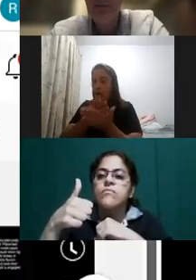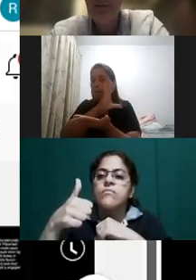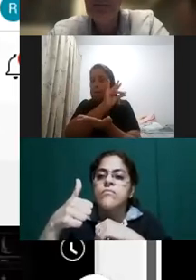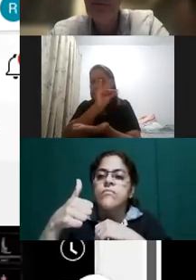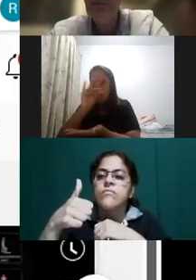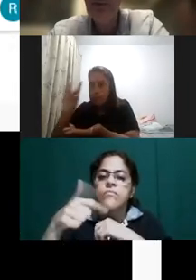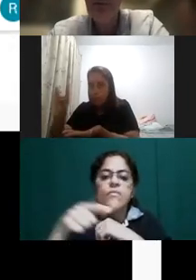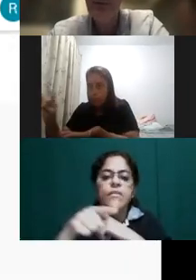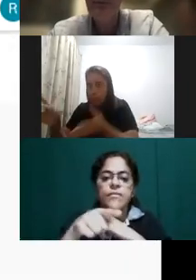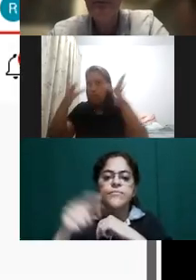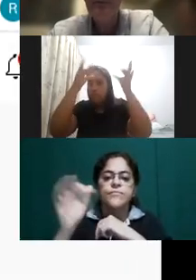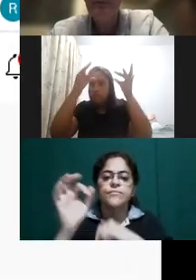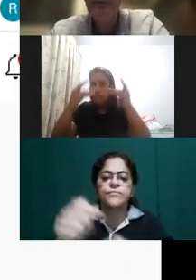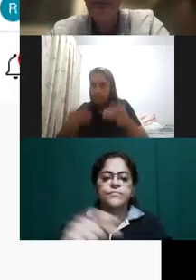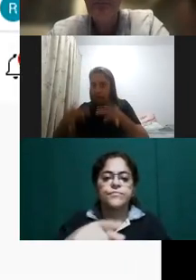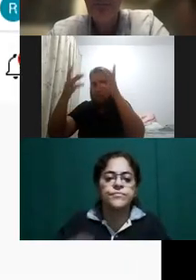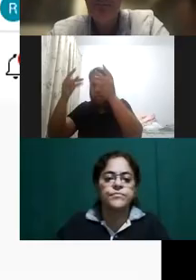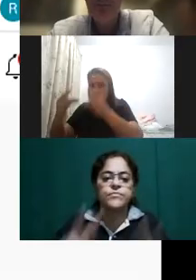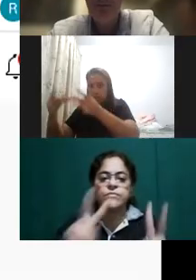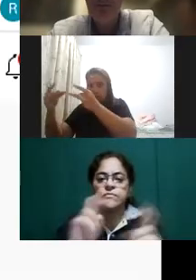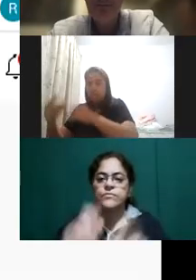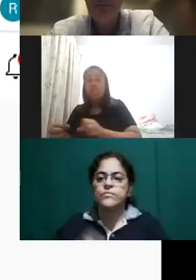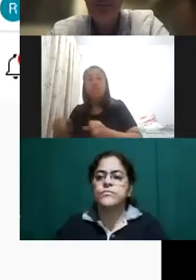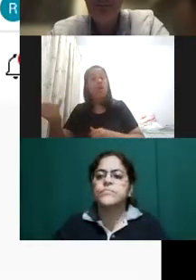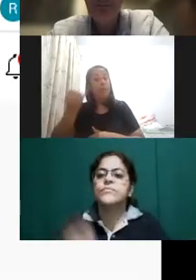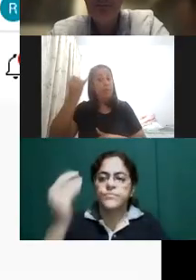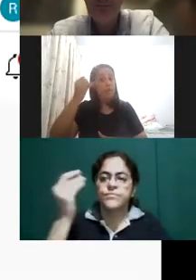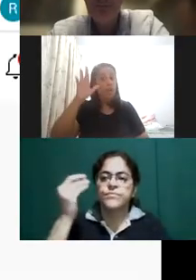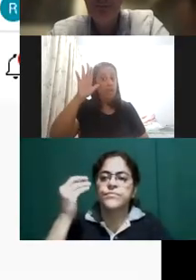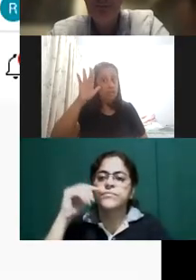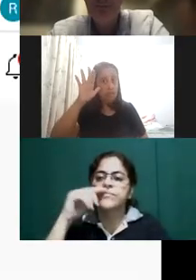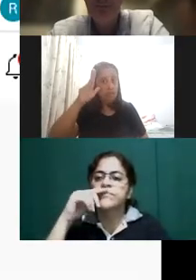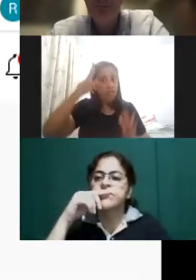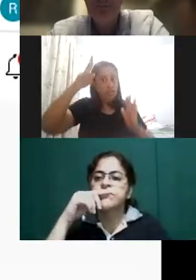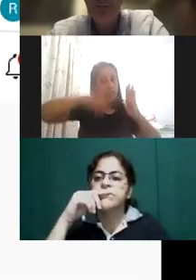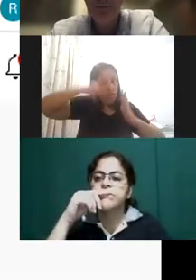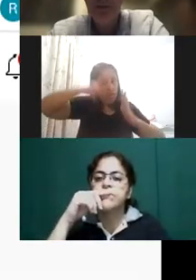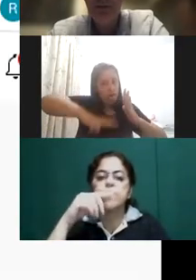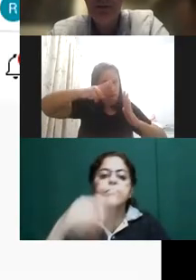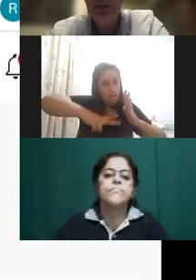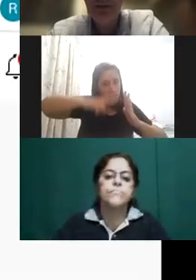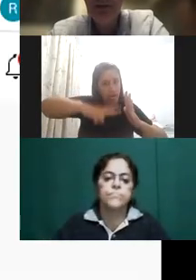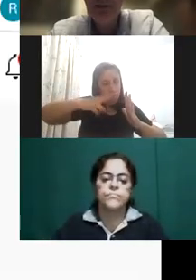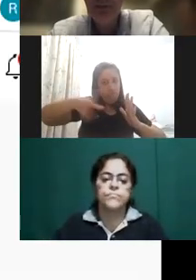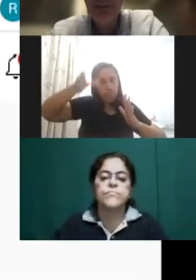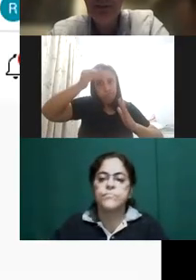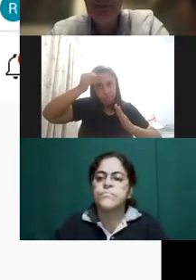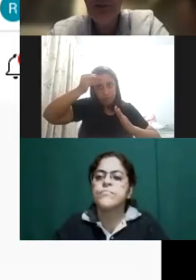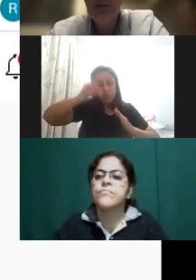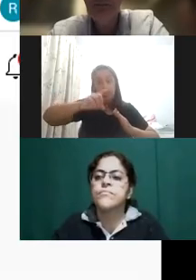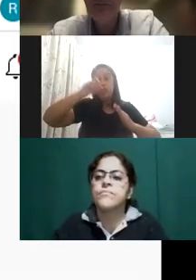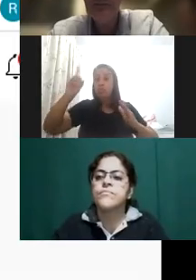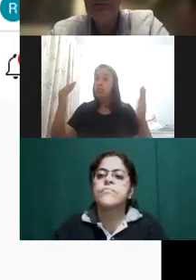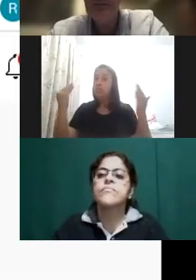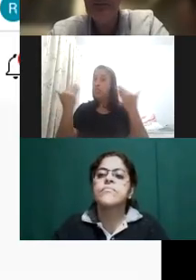Aqui, ó, membros inferiores, ó. Olha lá. Membros inferiores hoje. Olha lá. E com a legenda também, para a